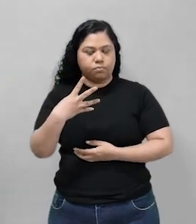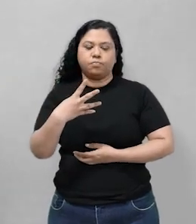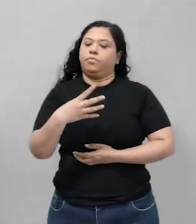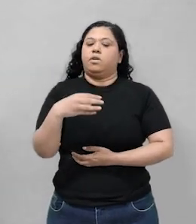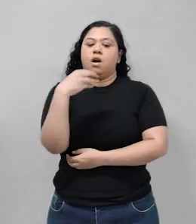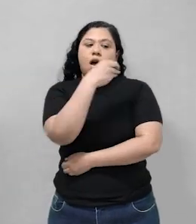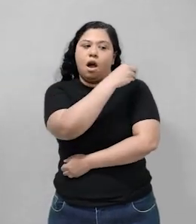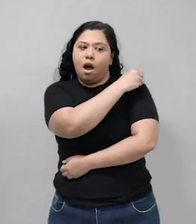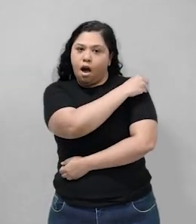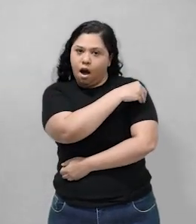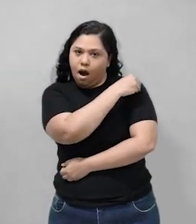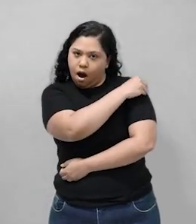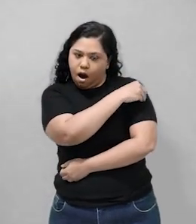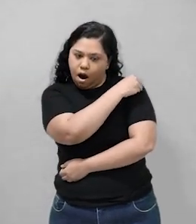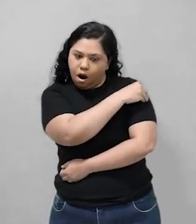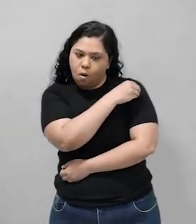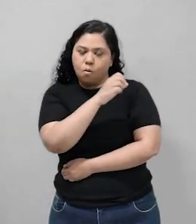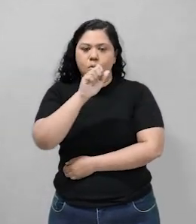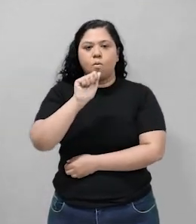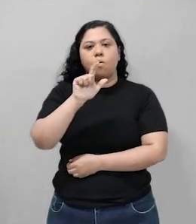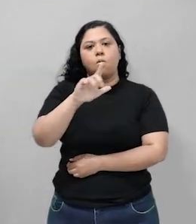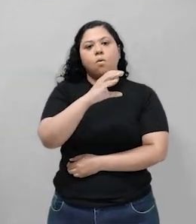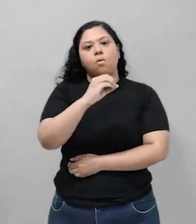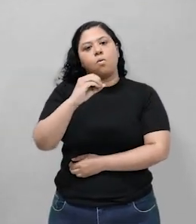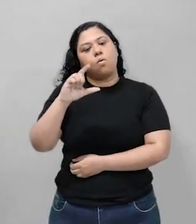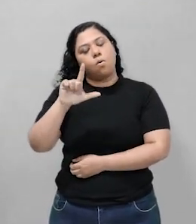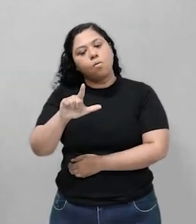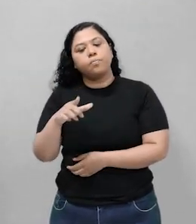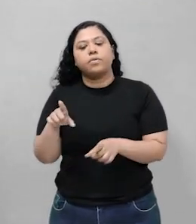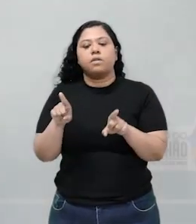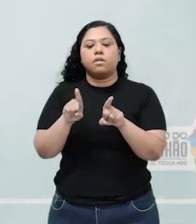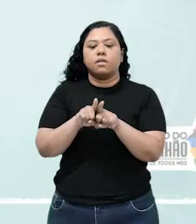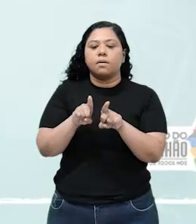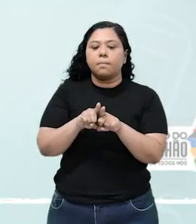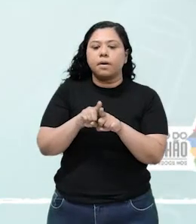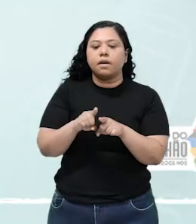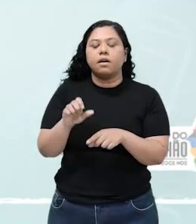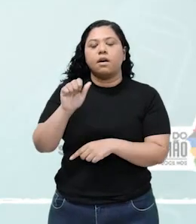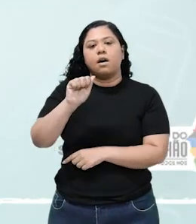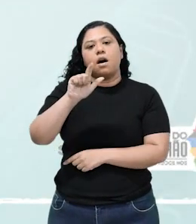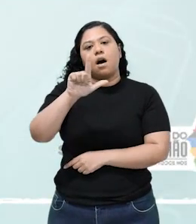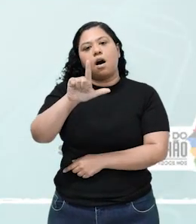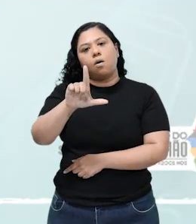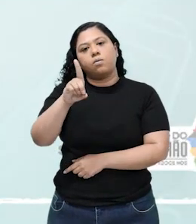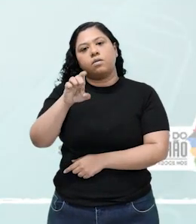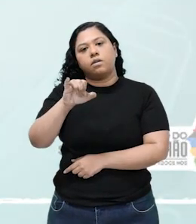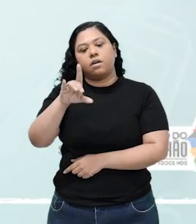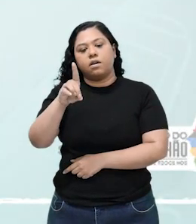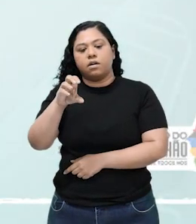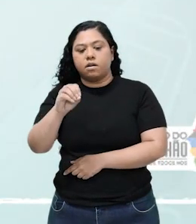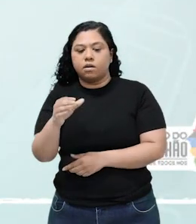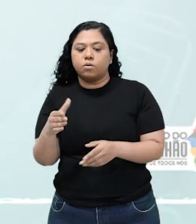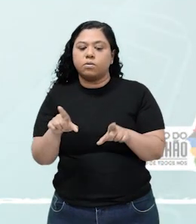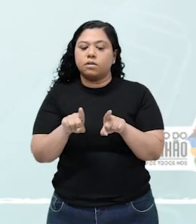álcool, aldeído, que nós vamos trabalhar, cetona e ácido carboxílico.